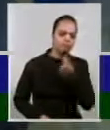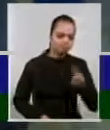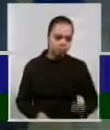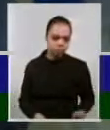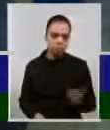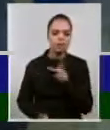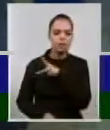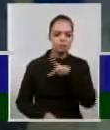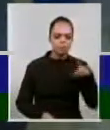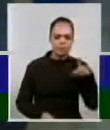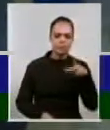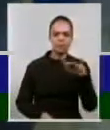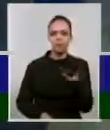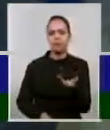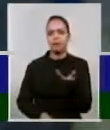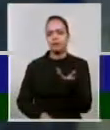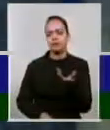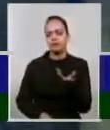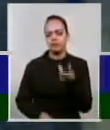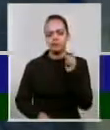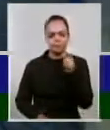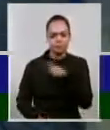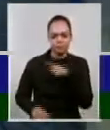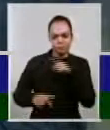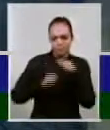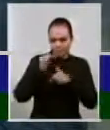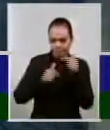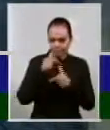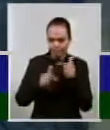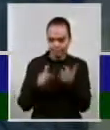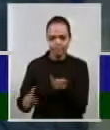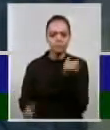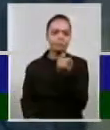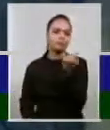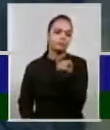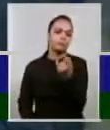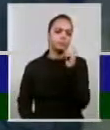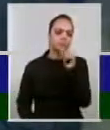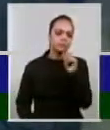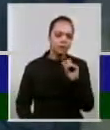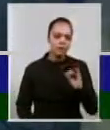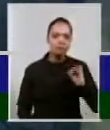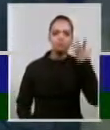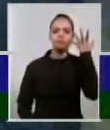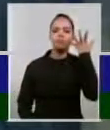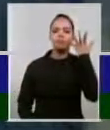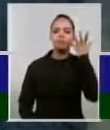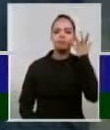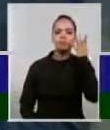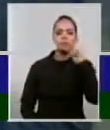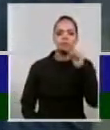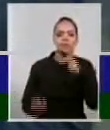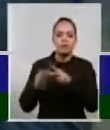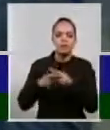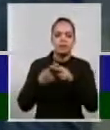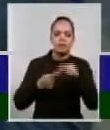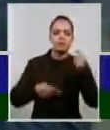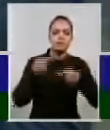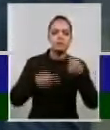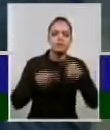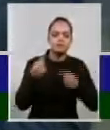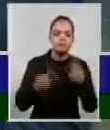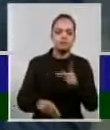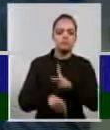o presidente da República, tem um papel muito importante nas decisões da reforma política